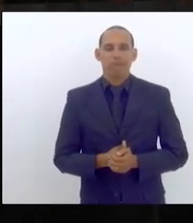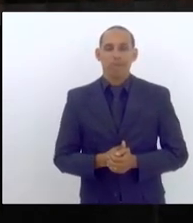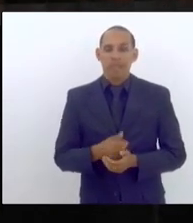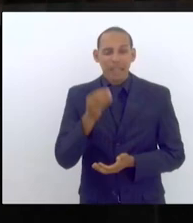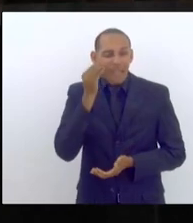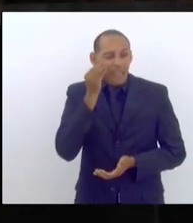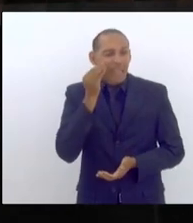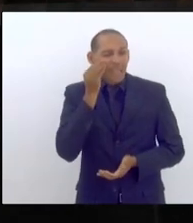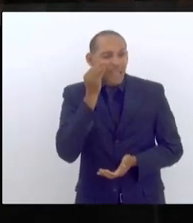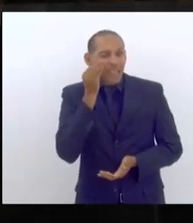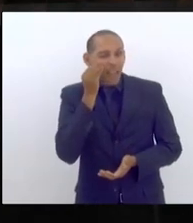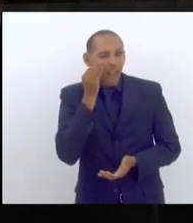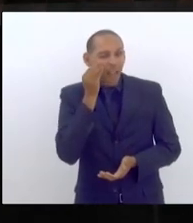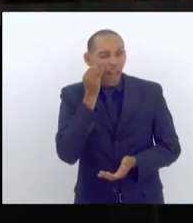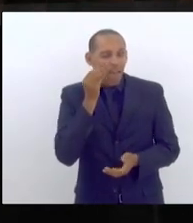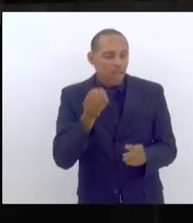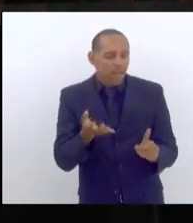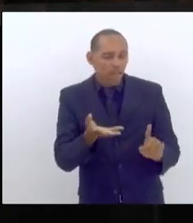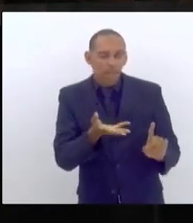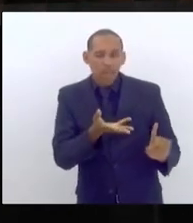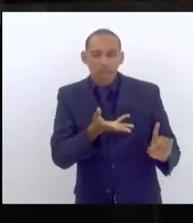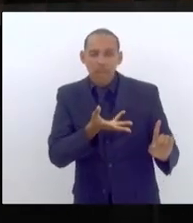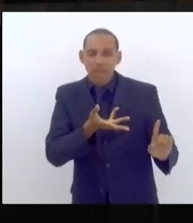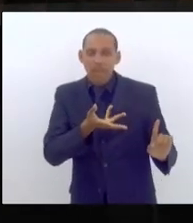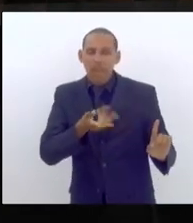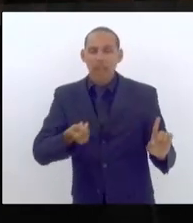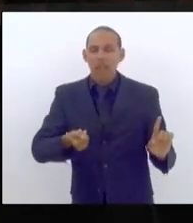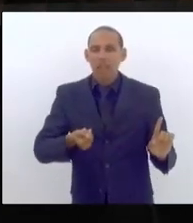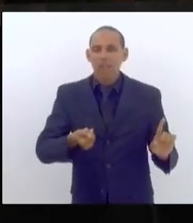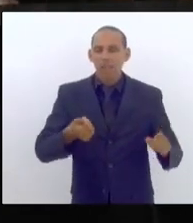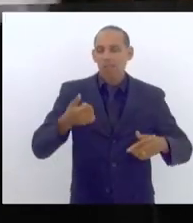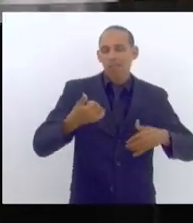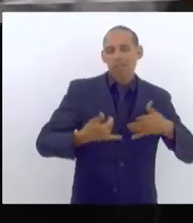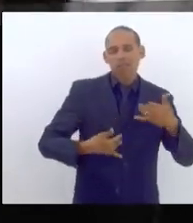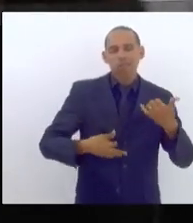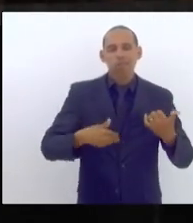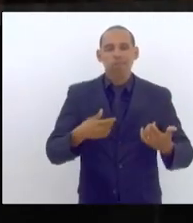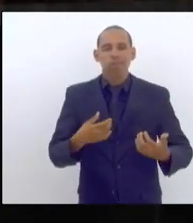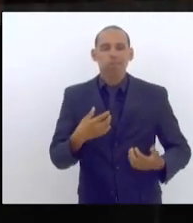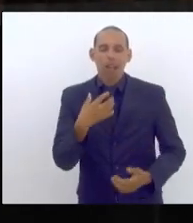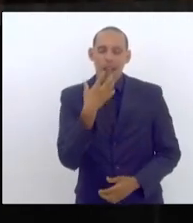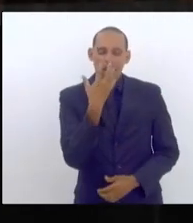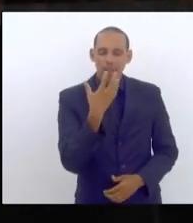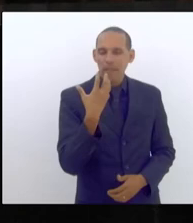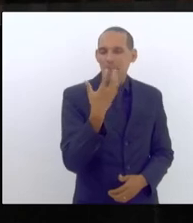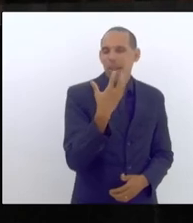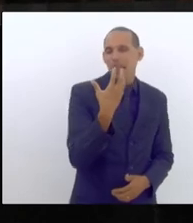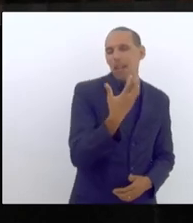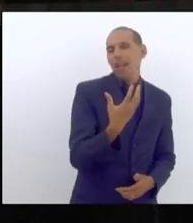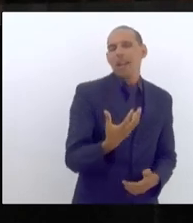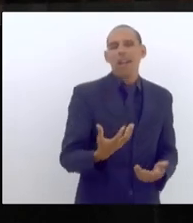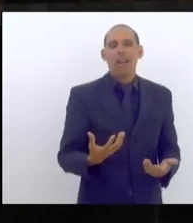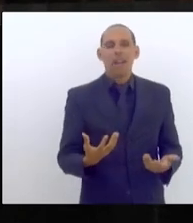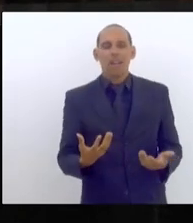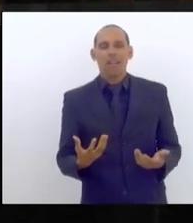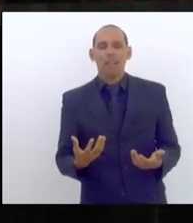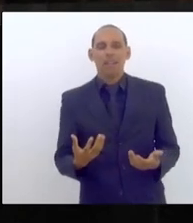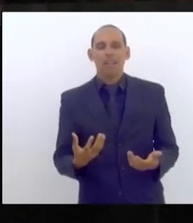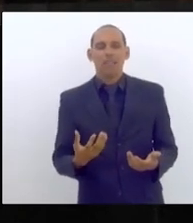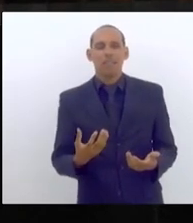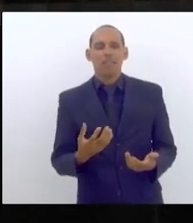Tentar, usando argumentos românticos, deputado, argumentos